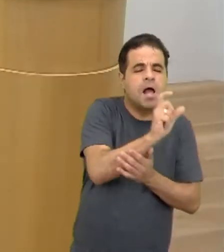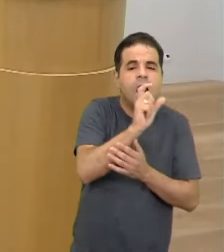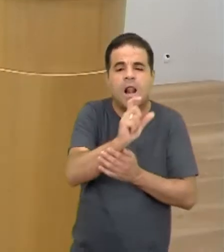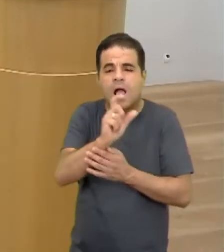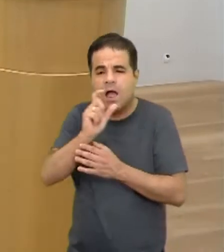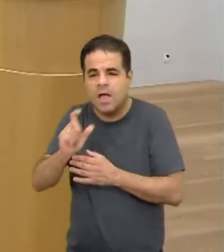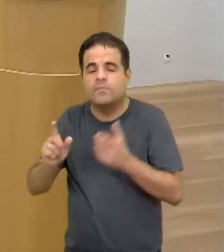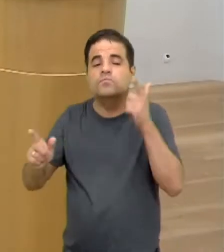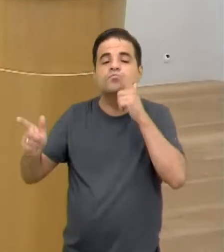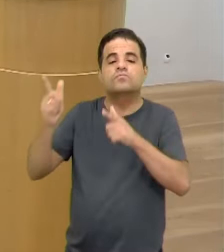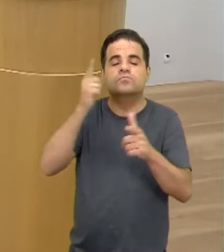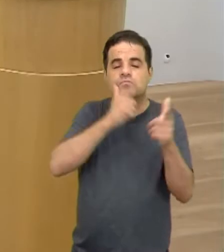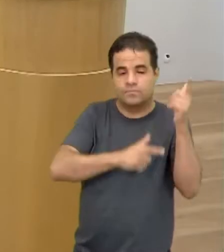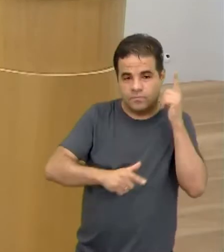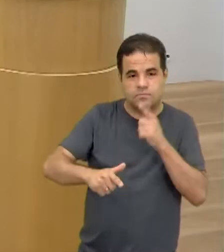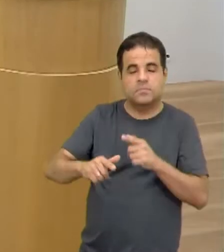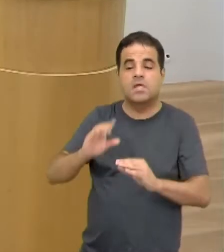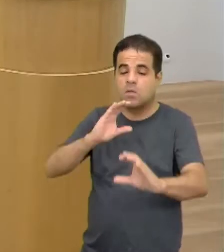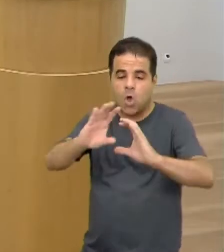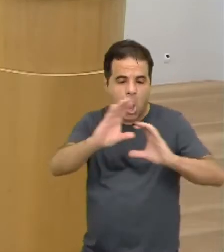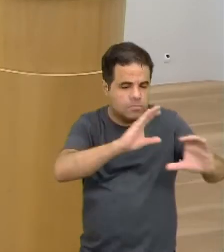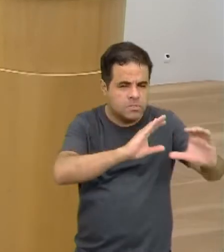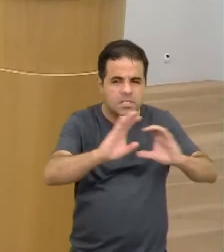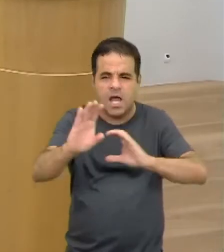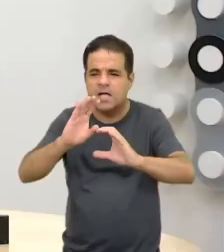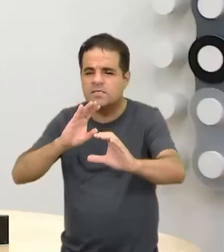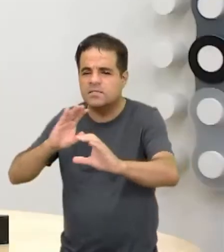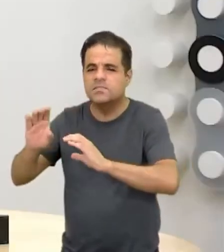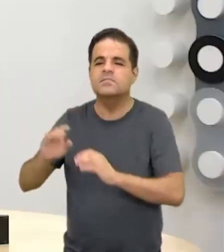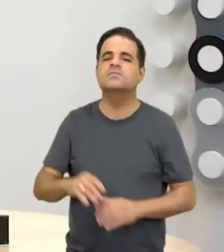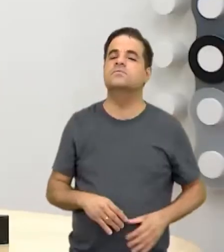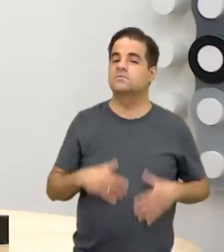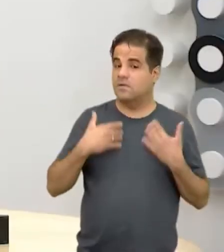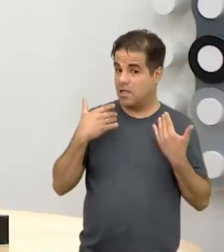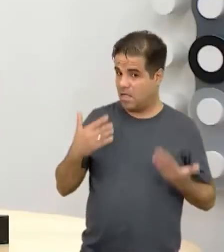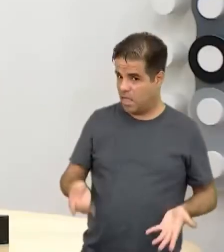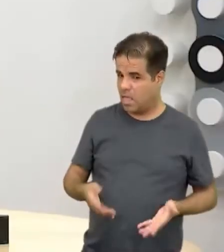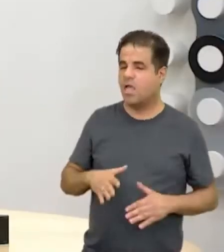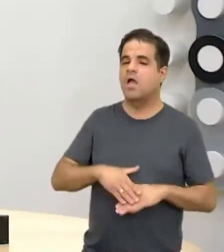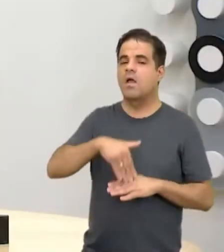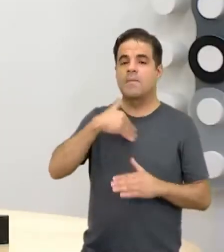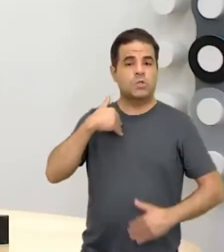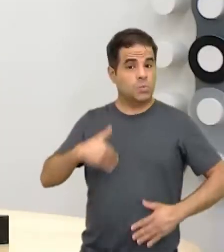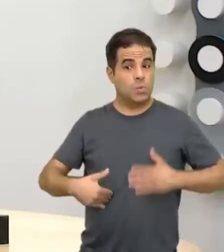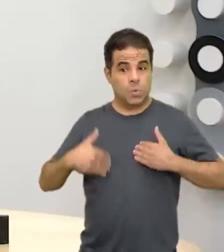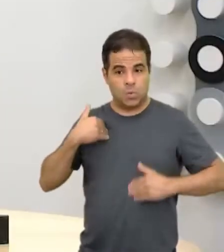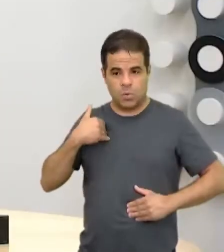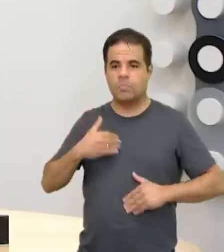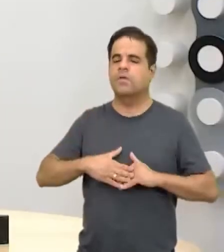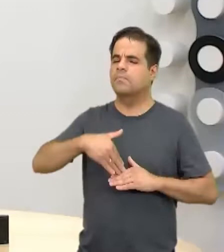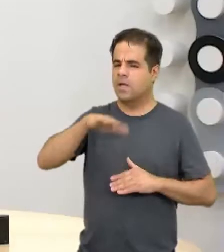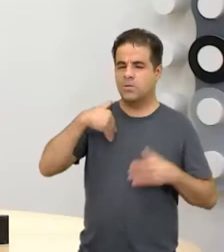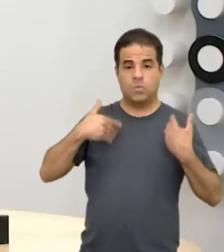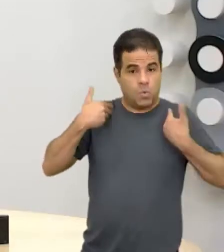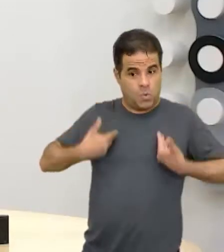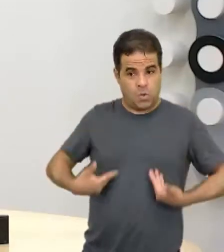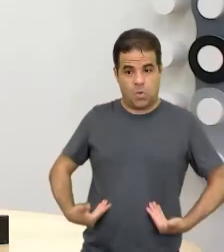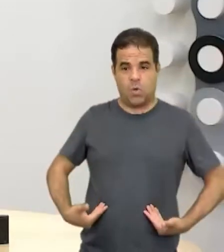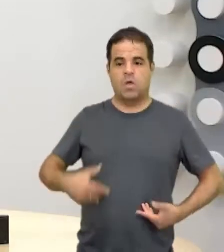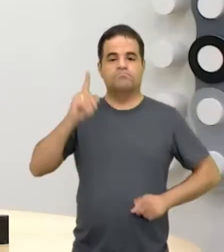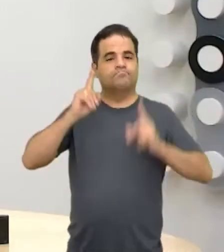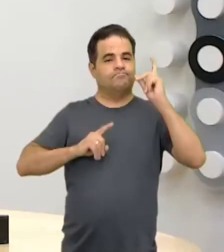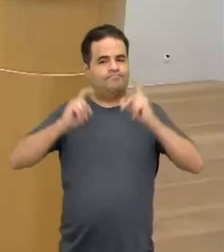para conseguir realizar essa comunicação. A comunicação é muito mais com o corpo, né, do que com a... Exatamente,